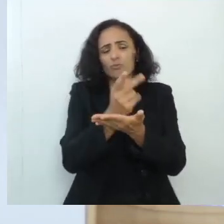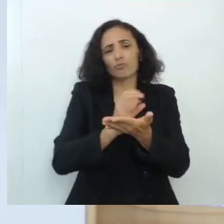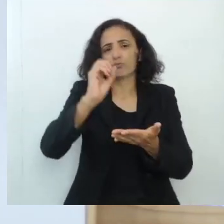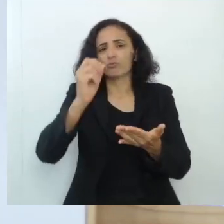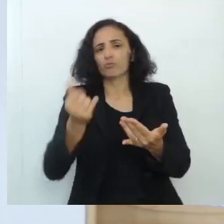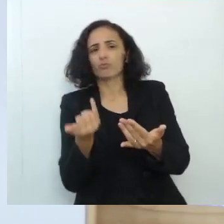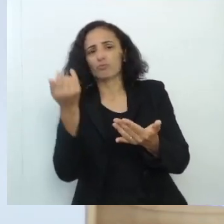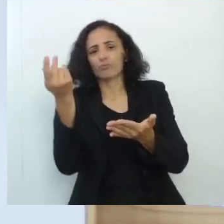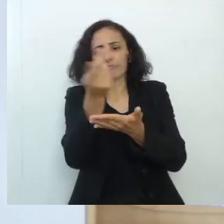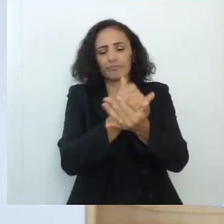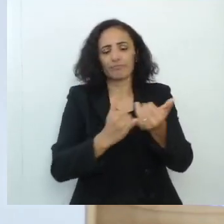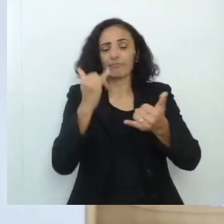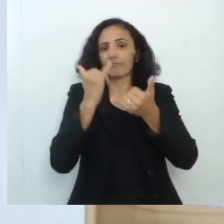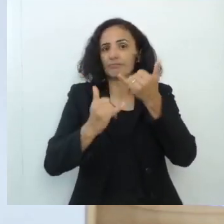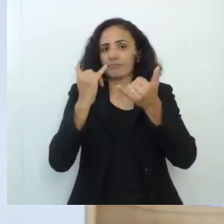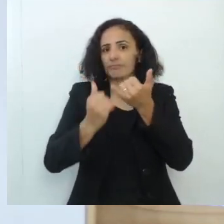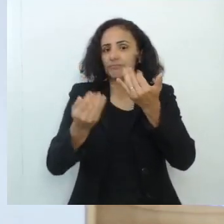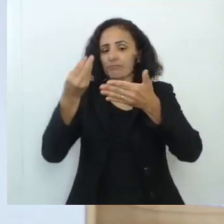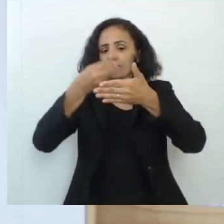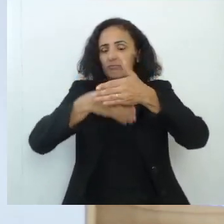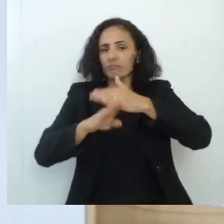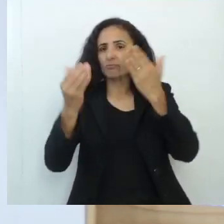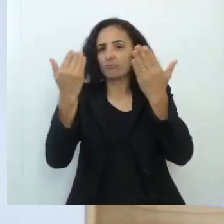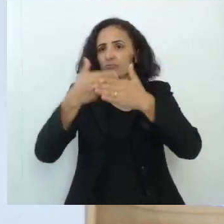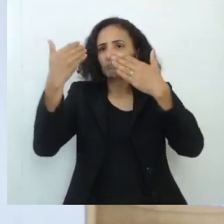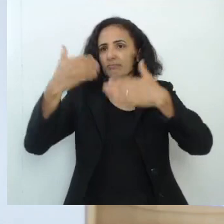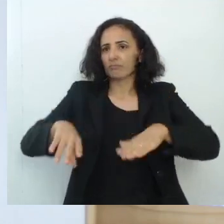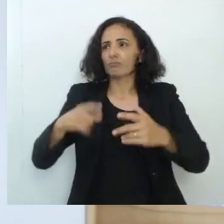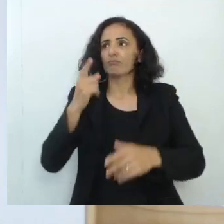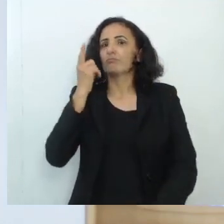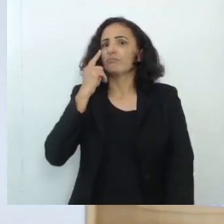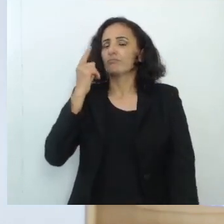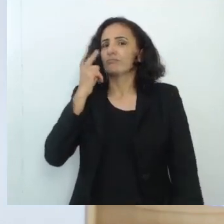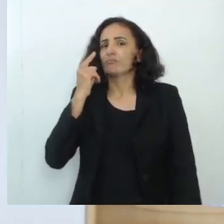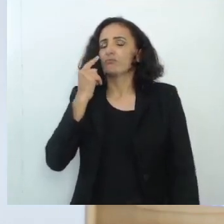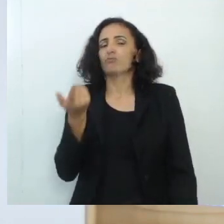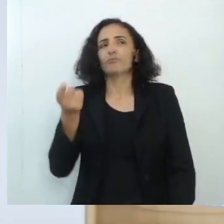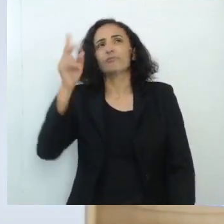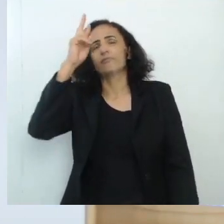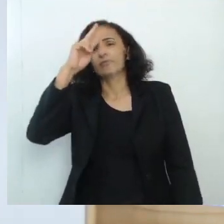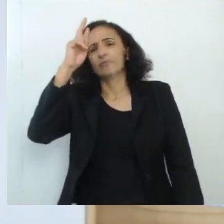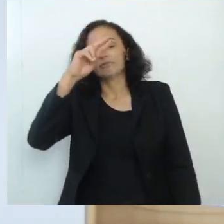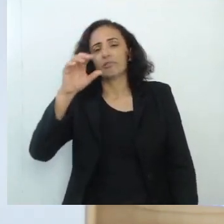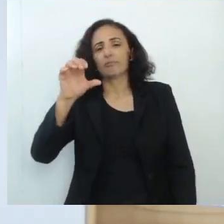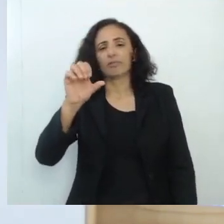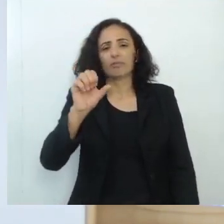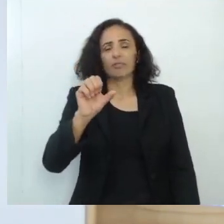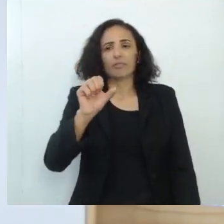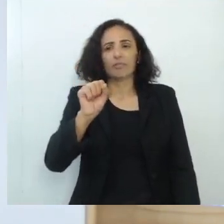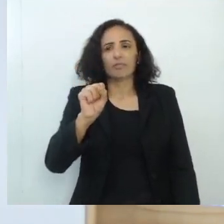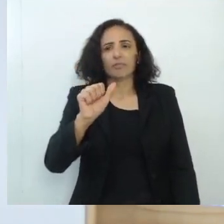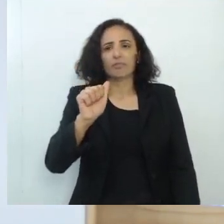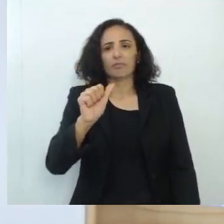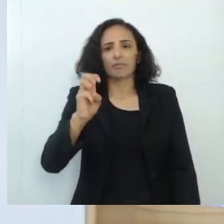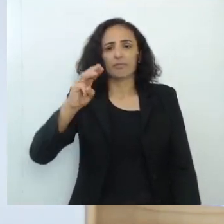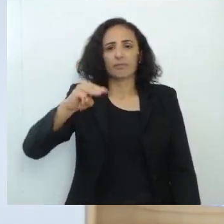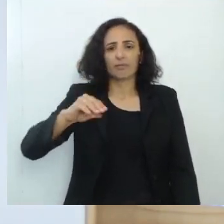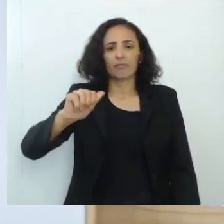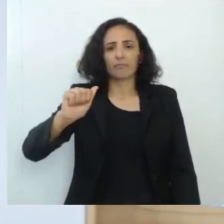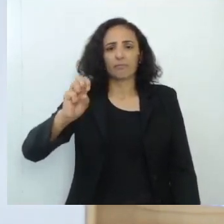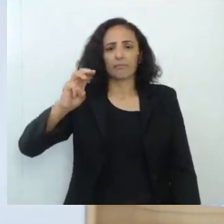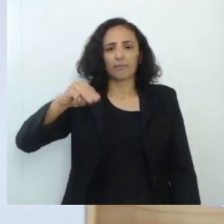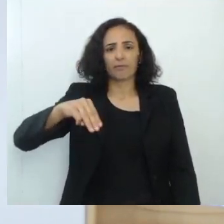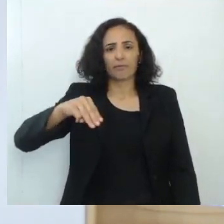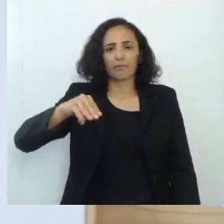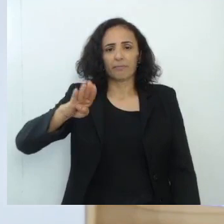prova, ele vai estar representando sempre uma pteridófita e uma samambaia, tá? Qual é o detalhe? Essa regiãozinha